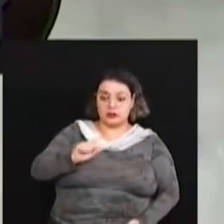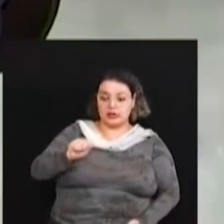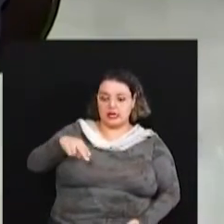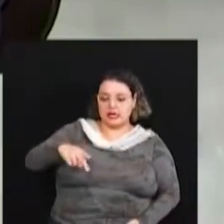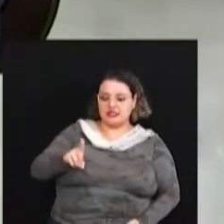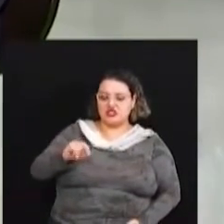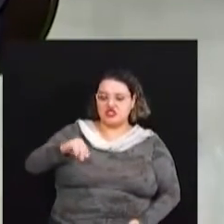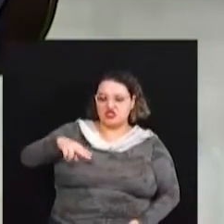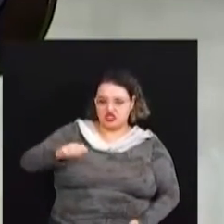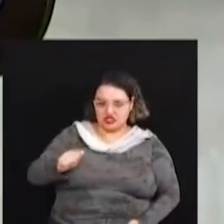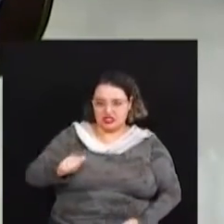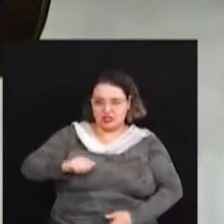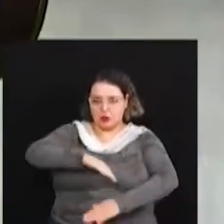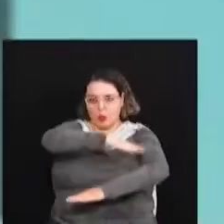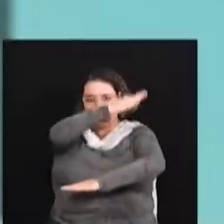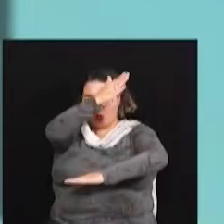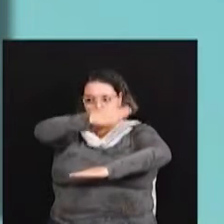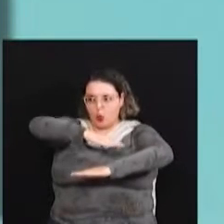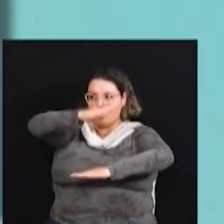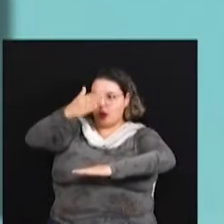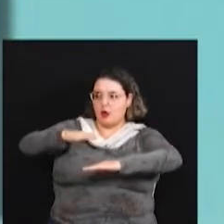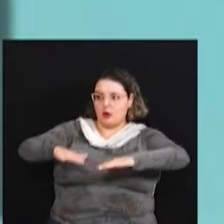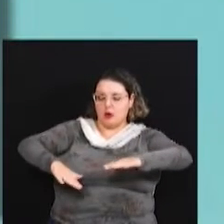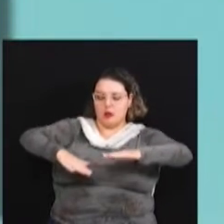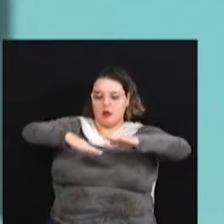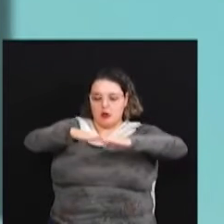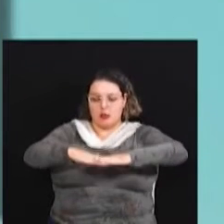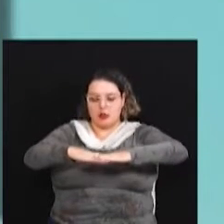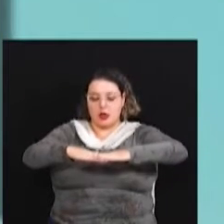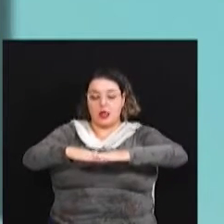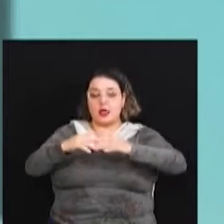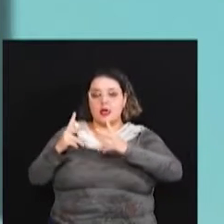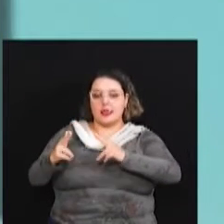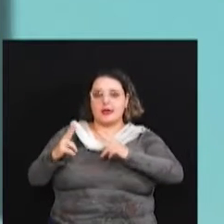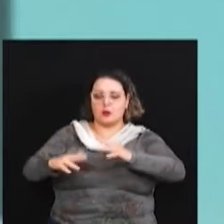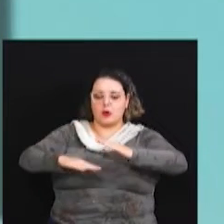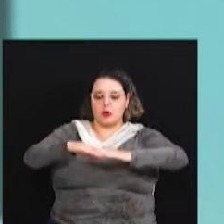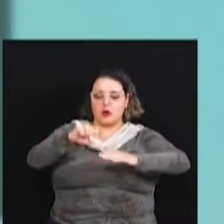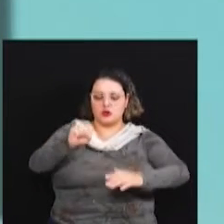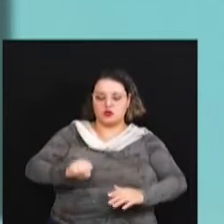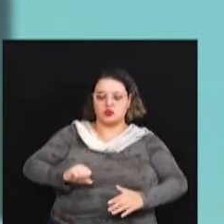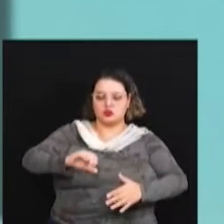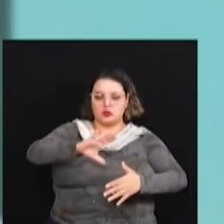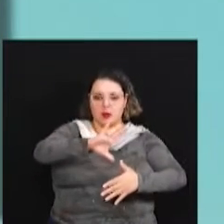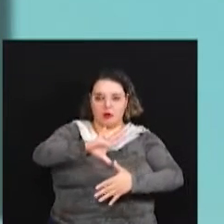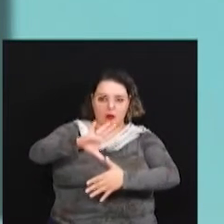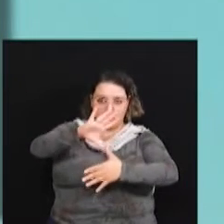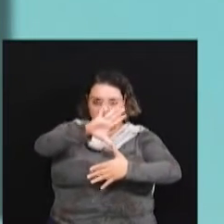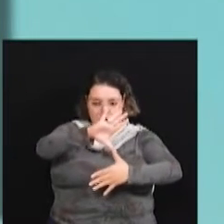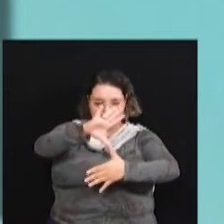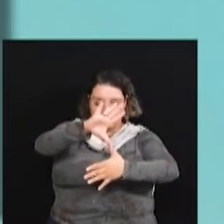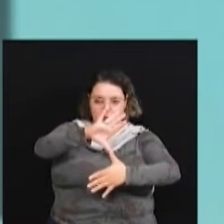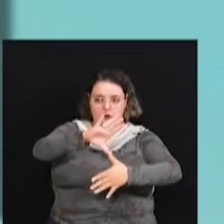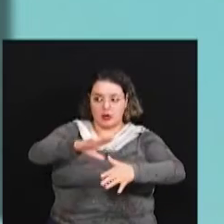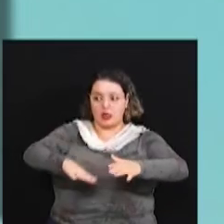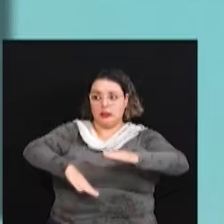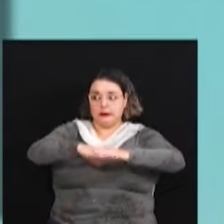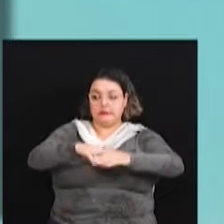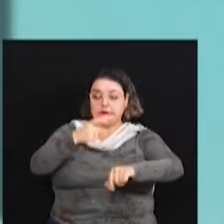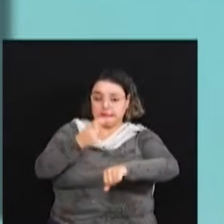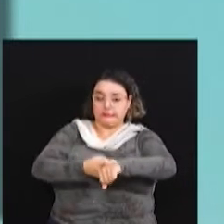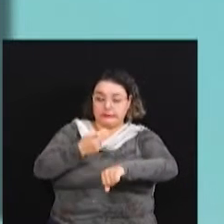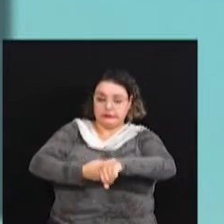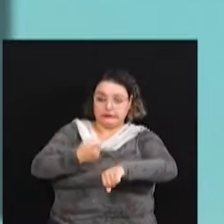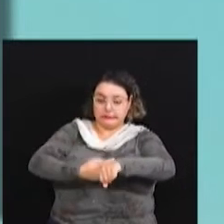Andina. Isso porque nós estamos sobre a mesma placa tectônica, né? A placa sul-americana. E a placa ela é rígida, formada